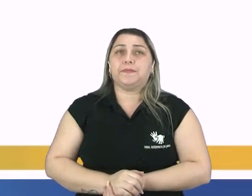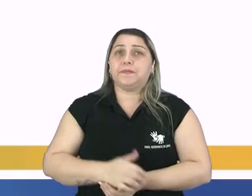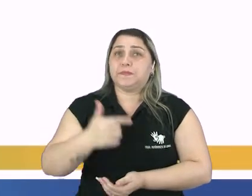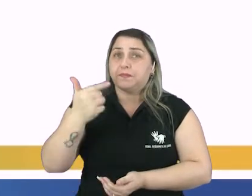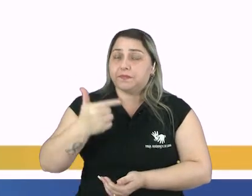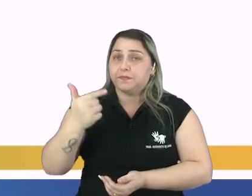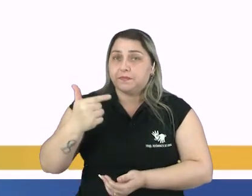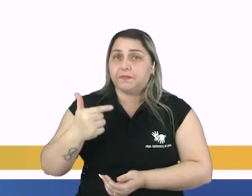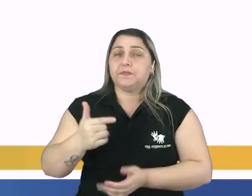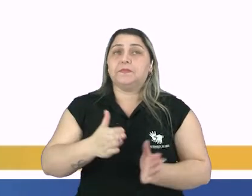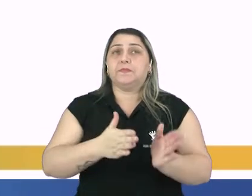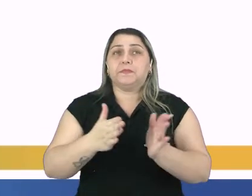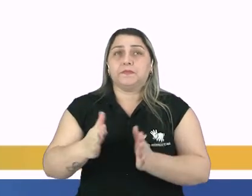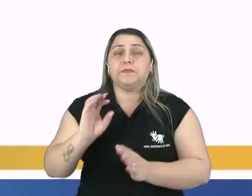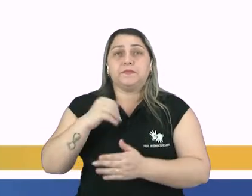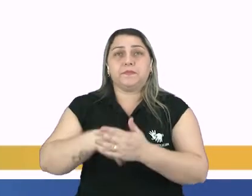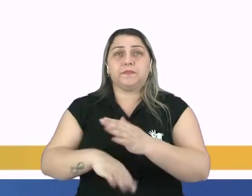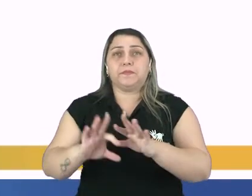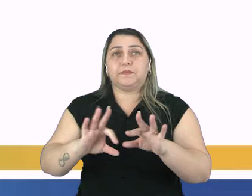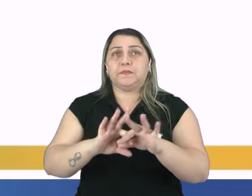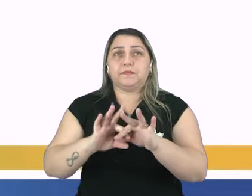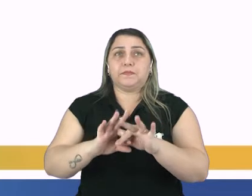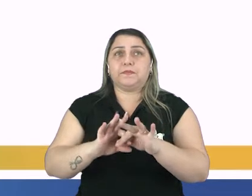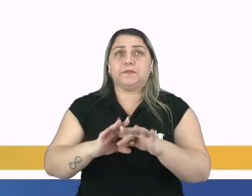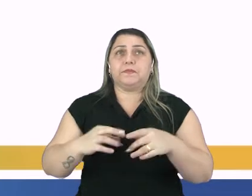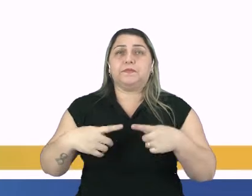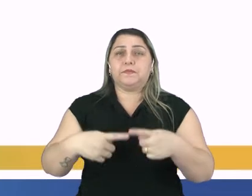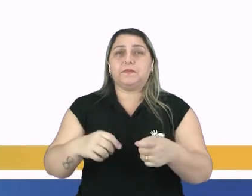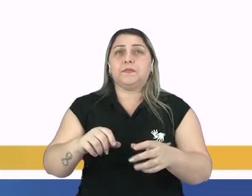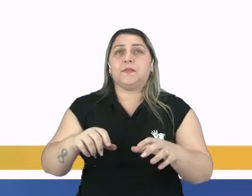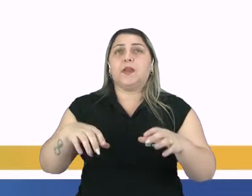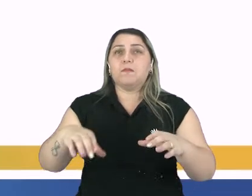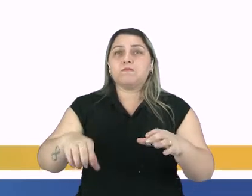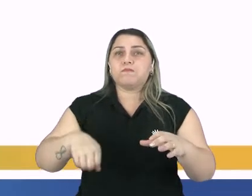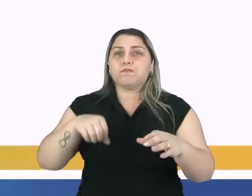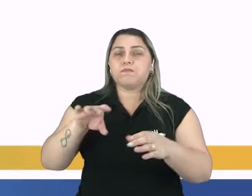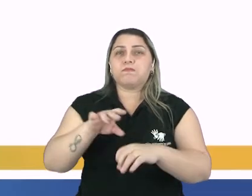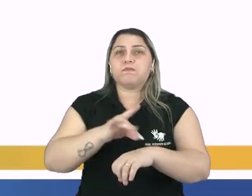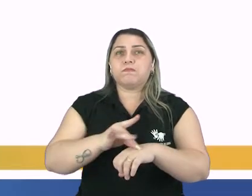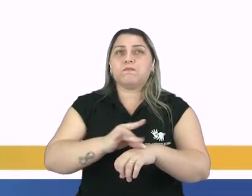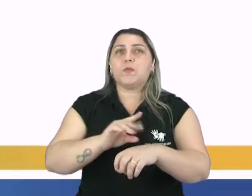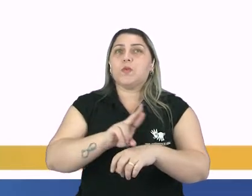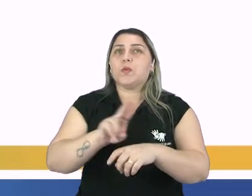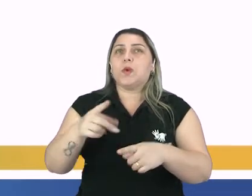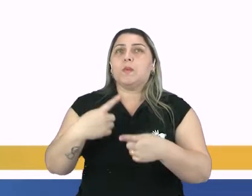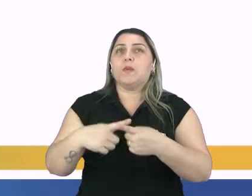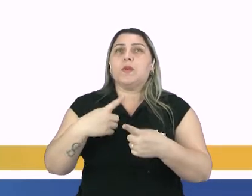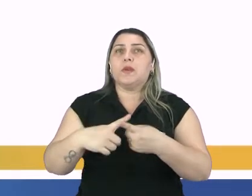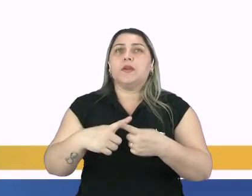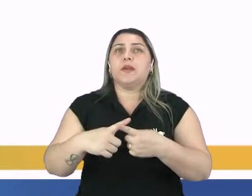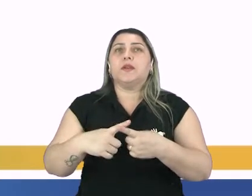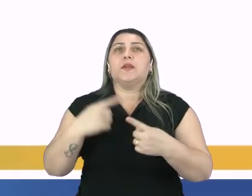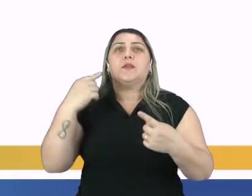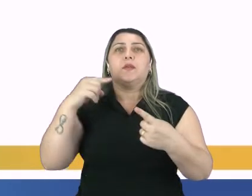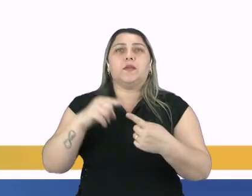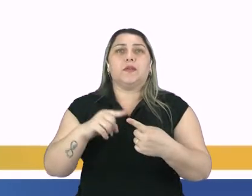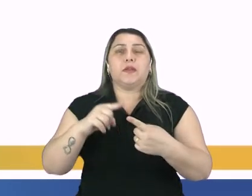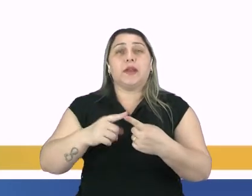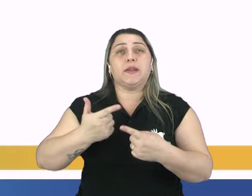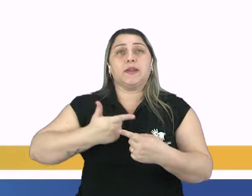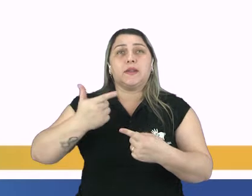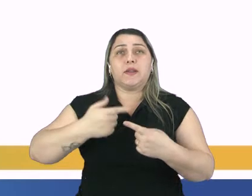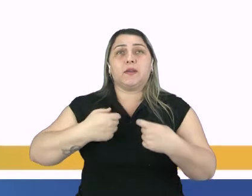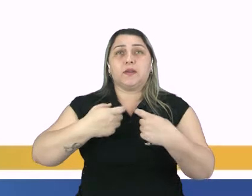segundo ciclo dentro desse contexto da chamada Batalha da Borracha. O nome A Batalha da Borracha foi dado em função ao momento da Segunda